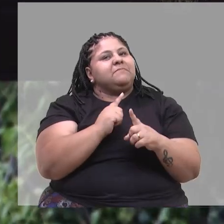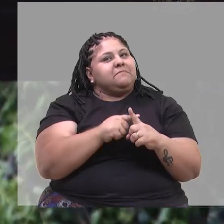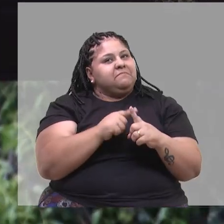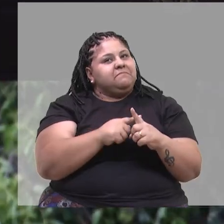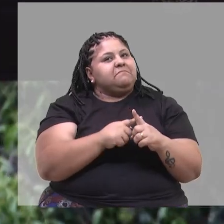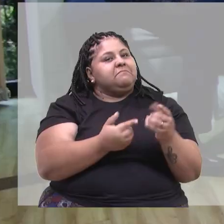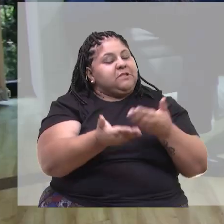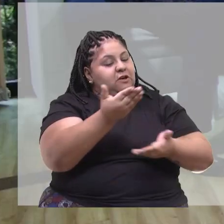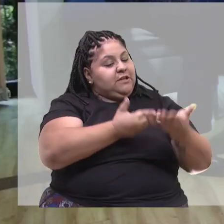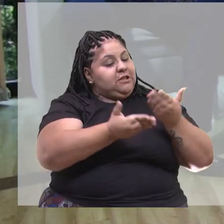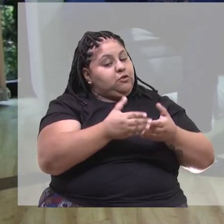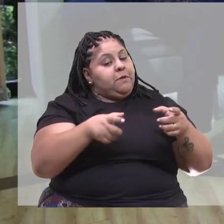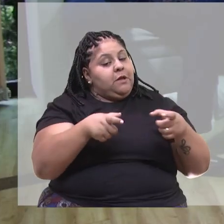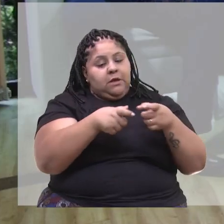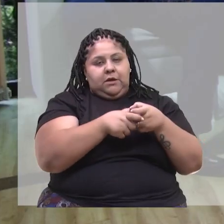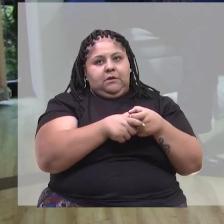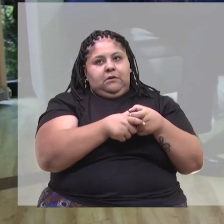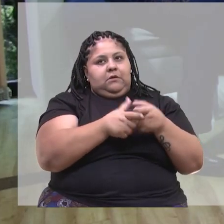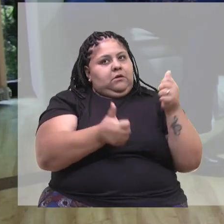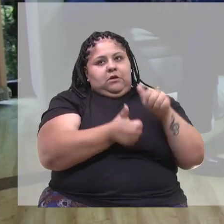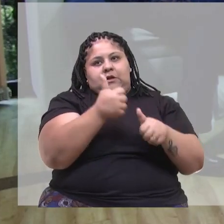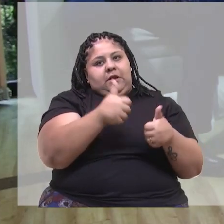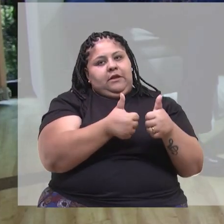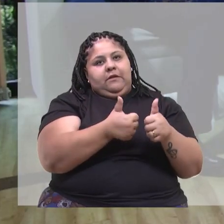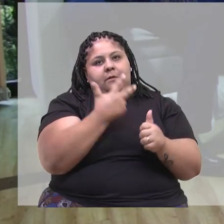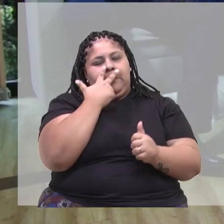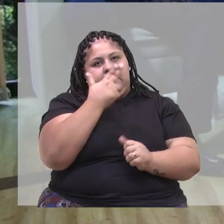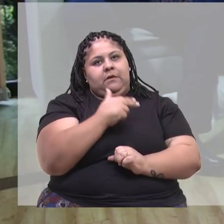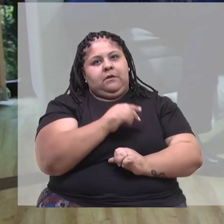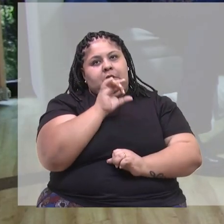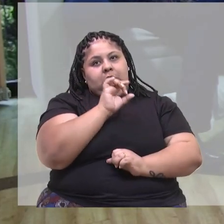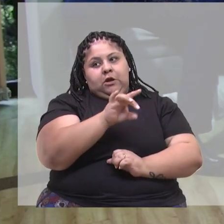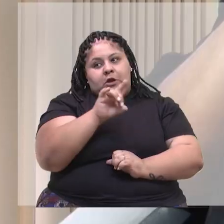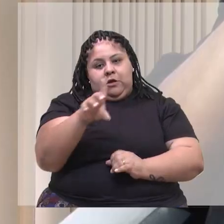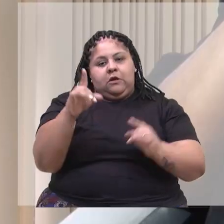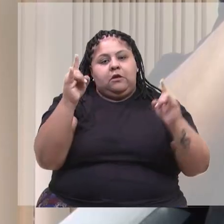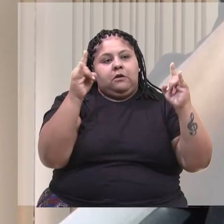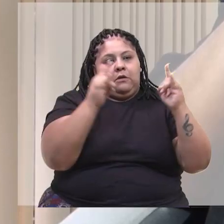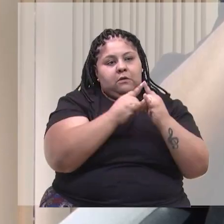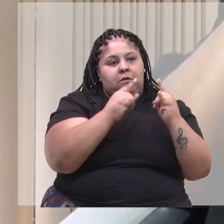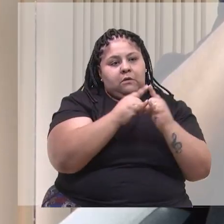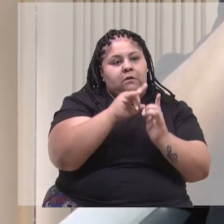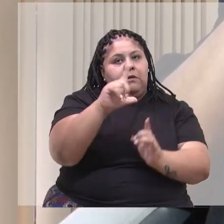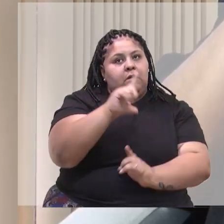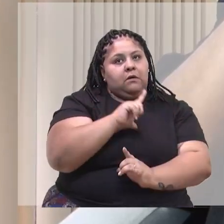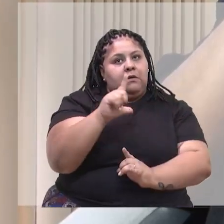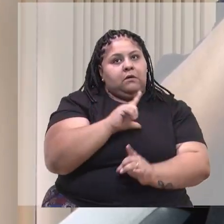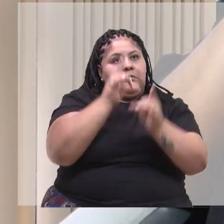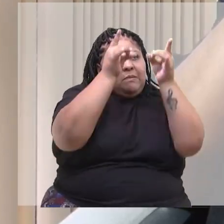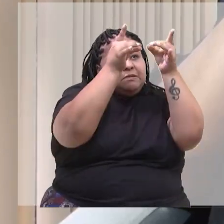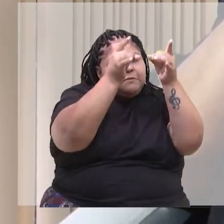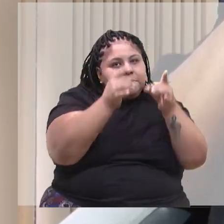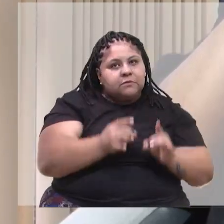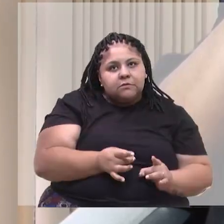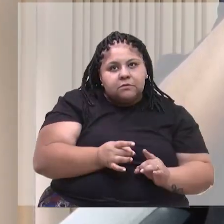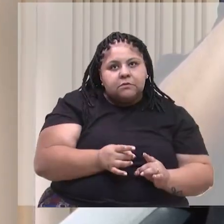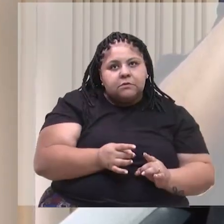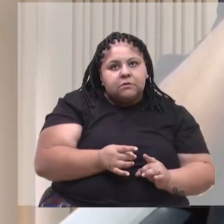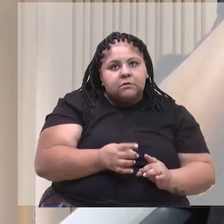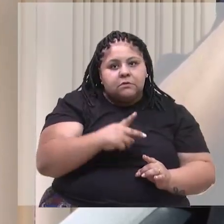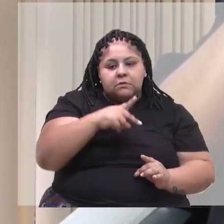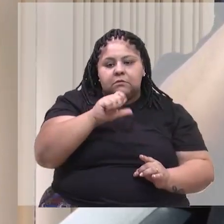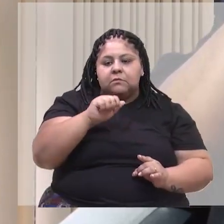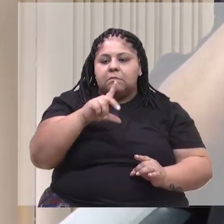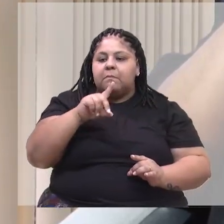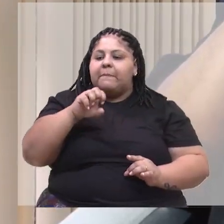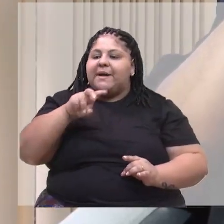de atendimento menor, não tão qualificado como deveria. Porque cada entidade ela tem uma especificação. A